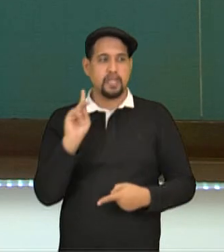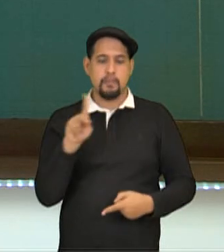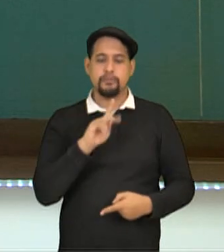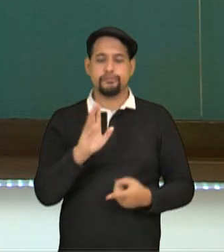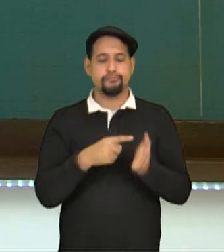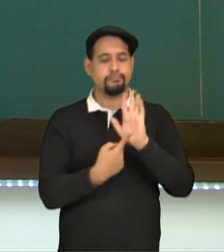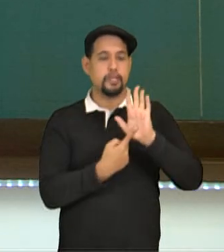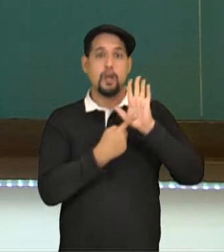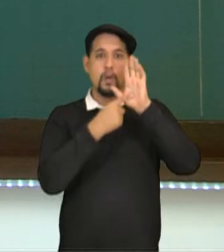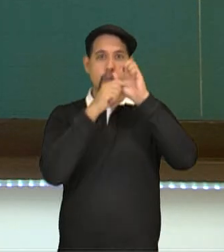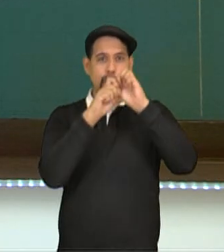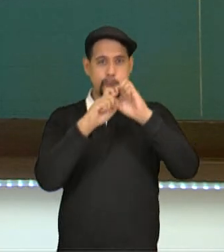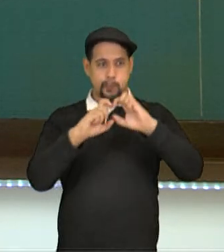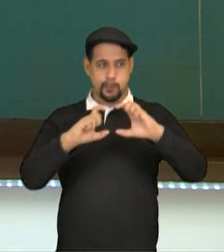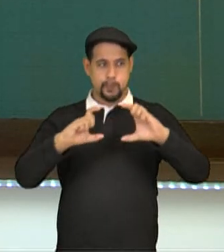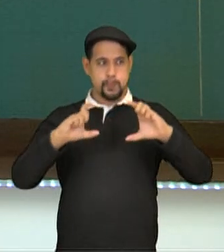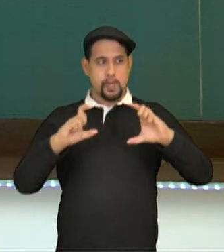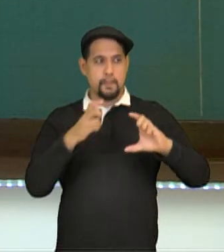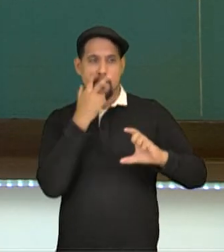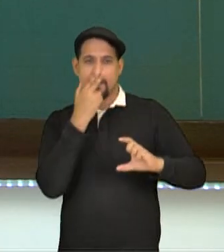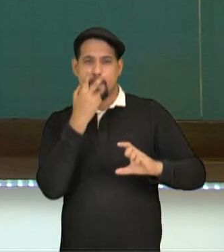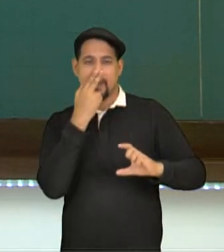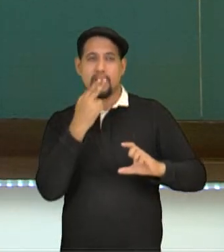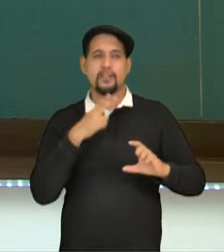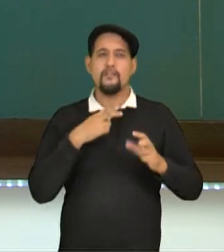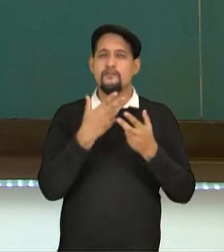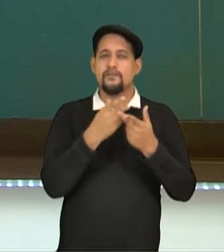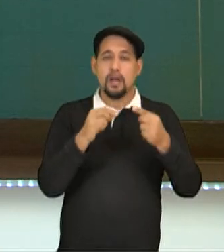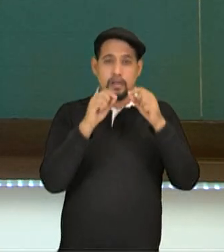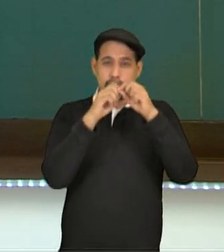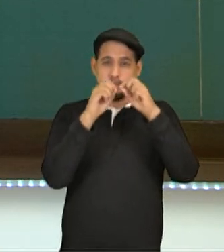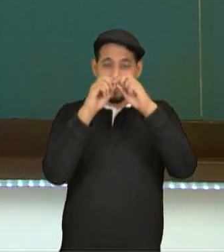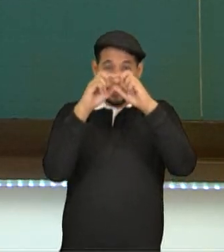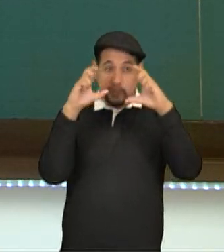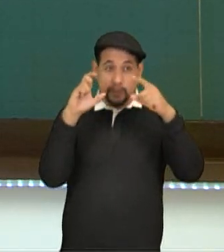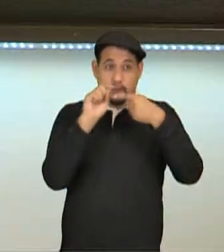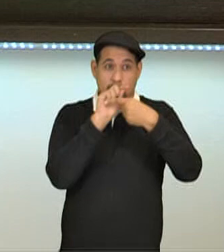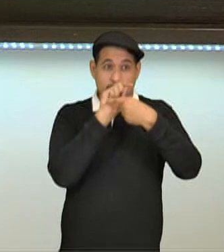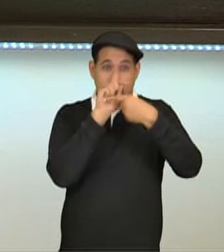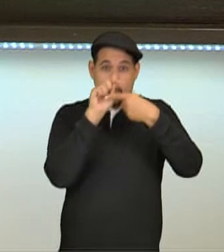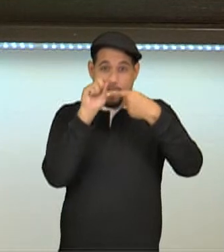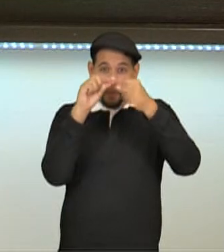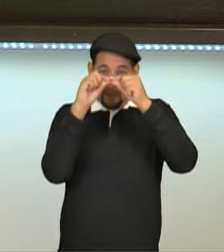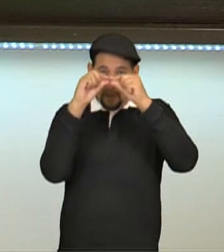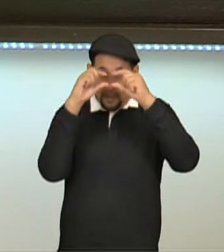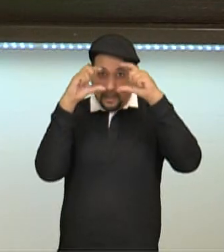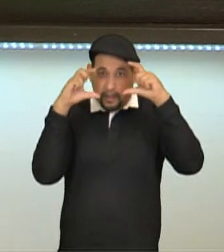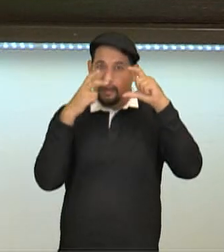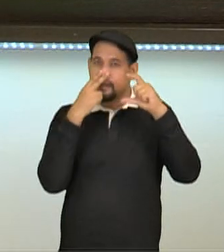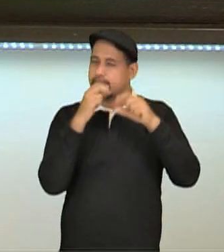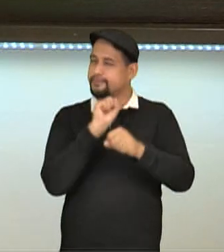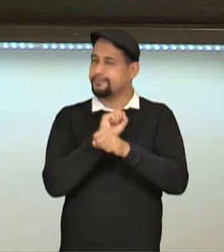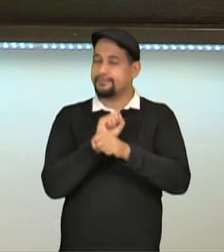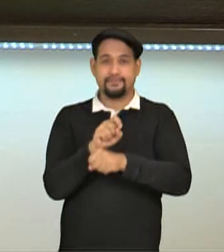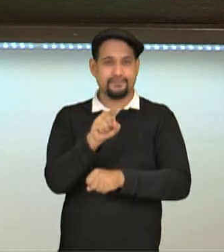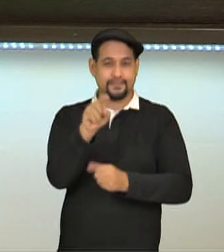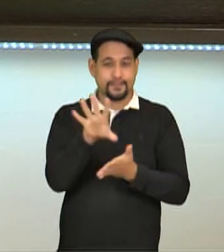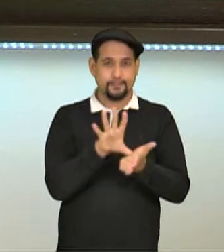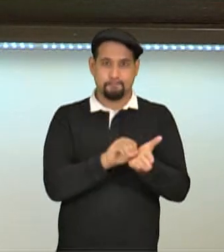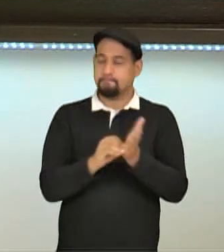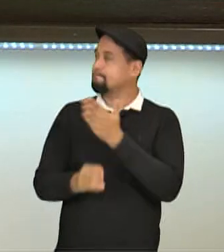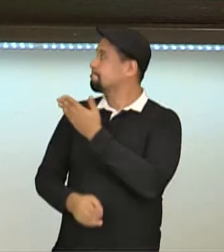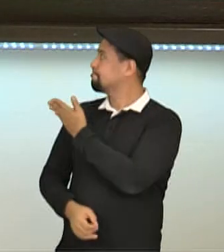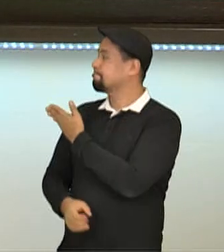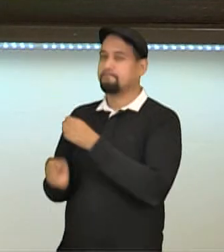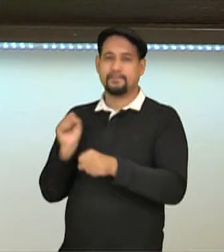ó, e ampliou esse pedacinho, ó. É como se fosse um monte de pontinho, um na sequência do outro, ok? Vou dar um tempo para vocês copiarem esse